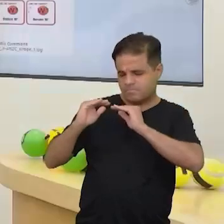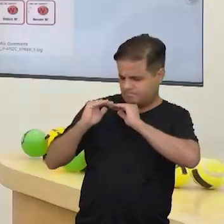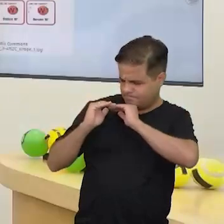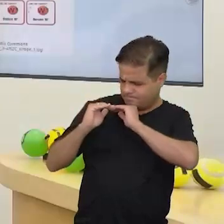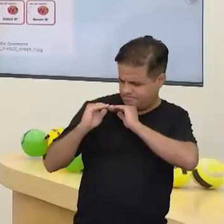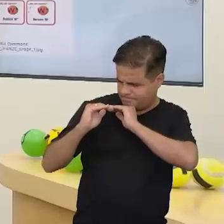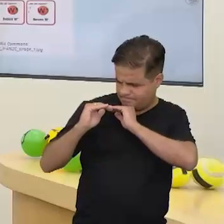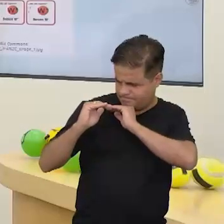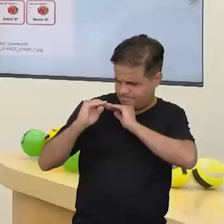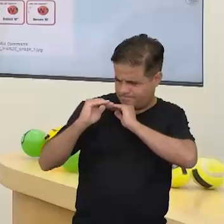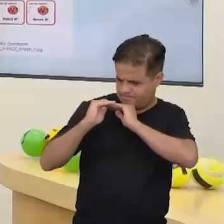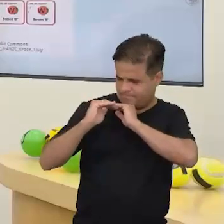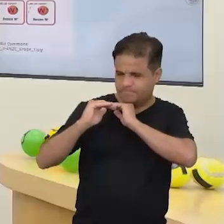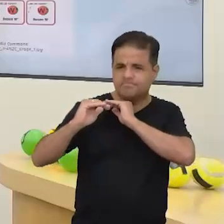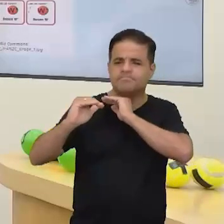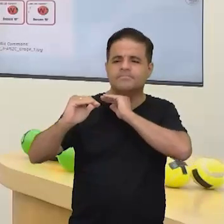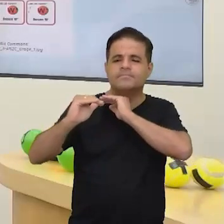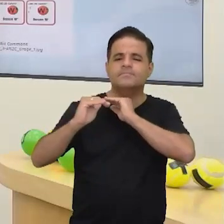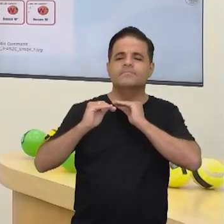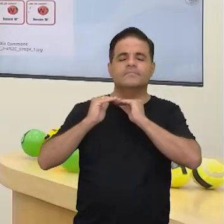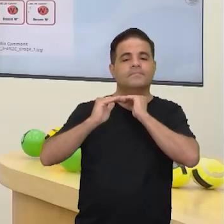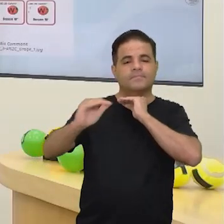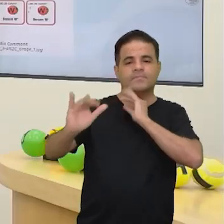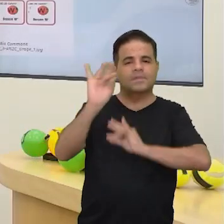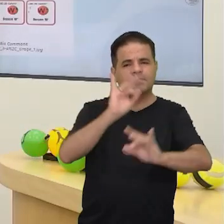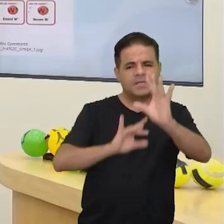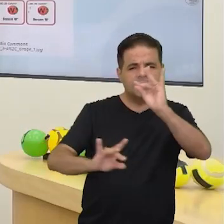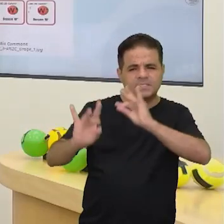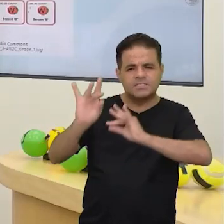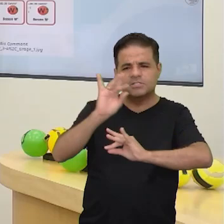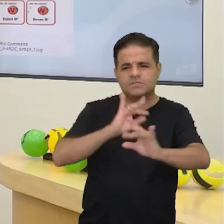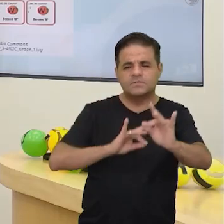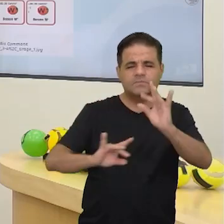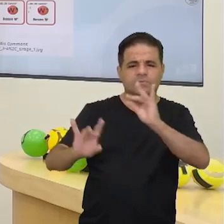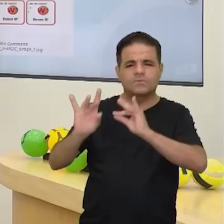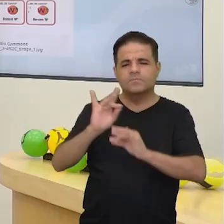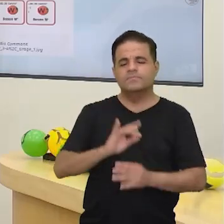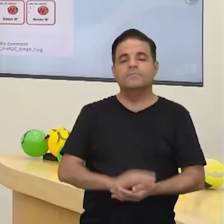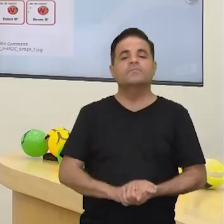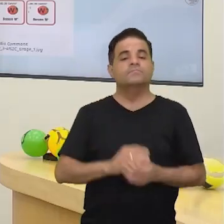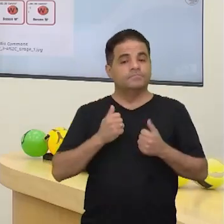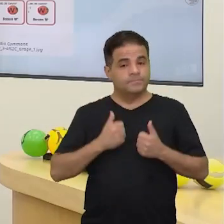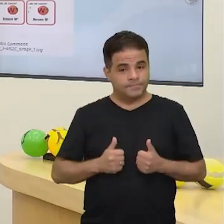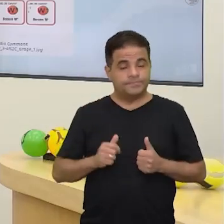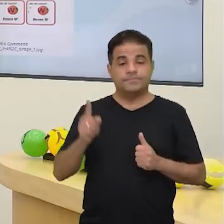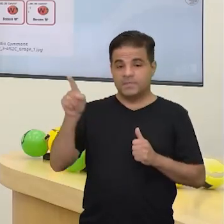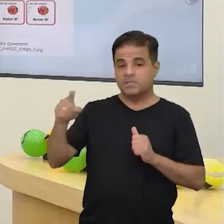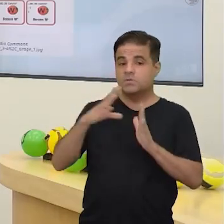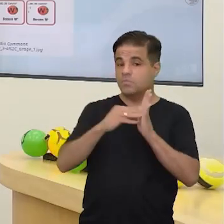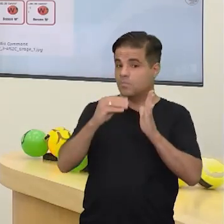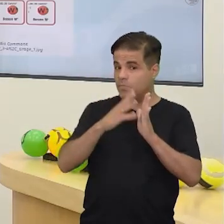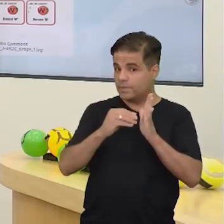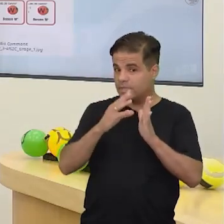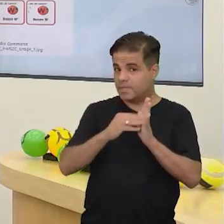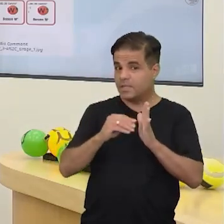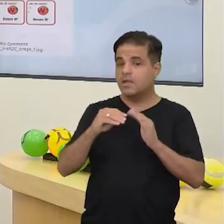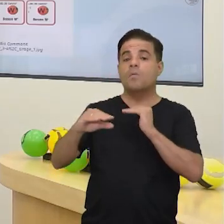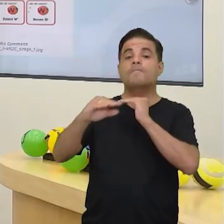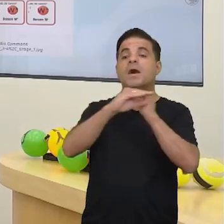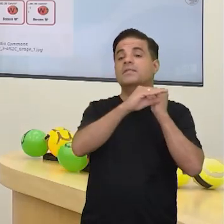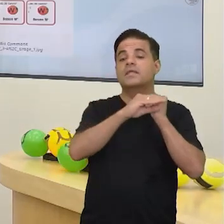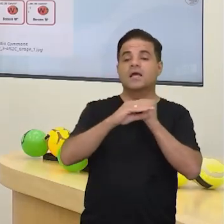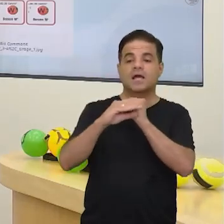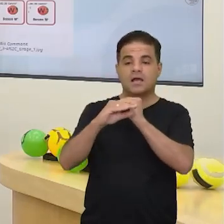aí, a estabilidade e a simetria das partículas. Beleza, pessoal? Tranquilo? Então esse é o modelo, vamos falar, o modelo